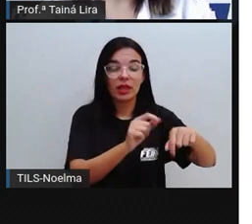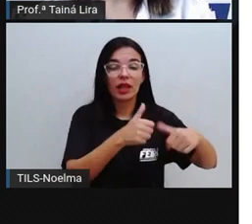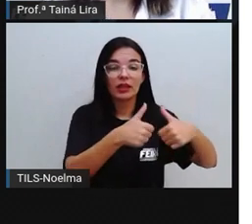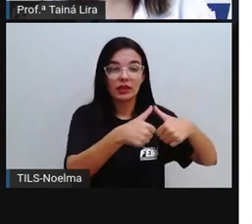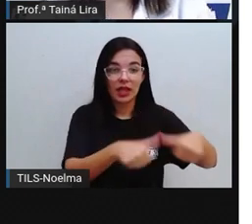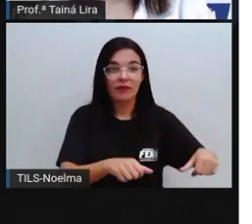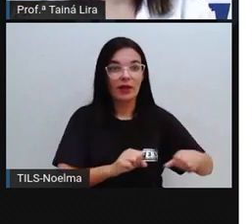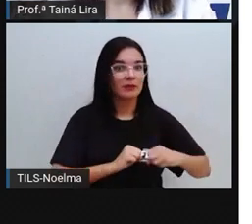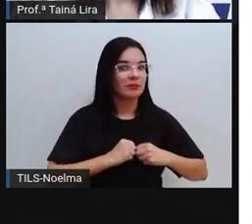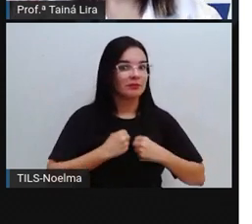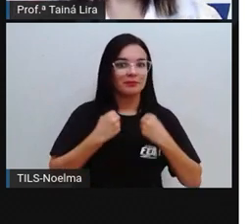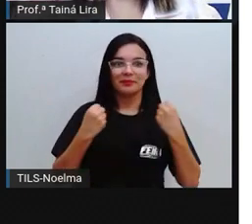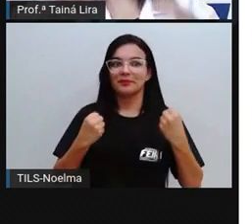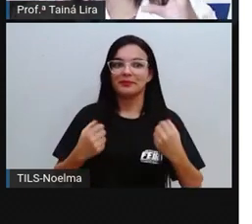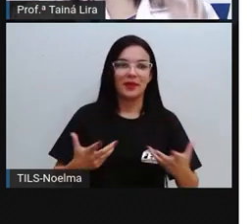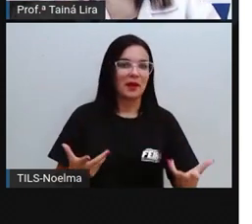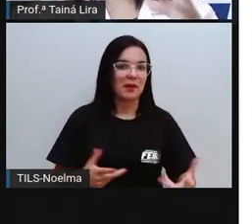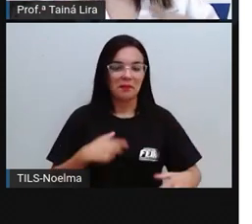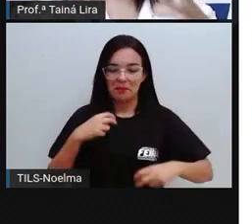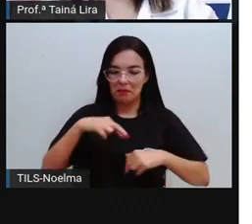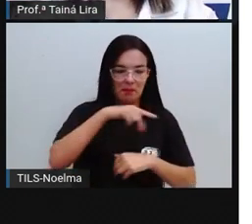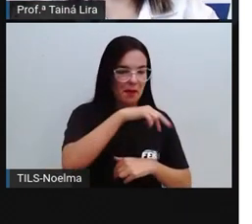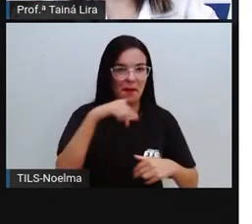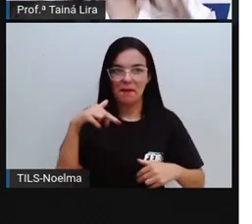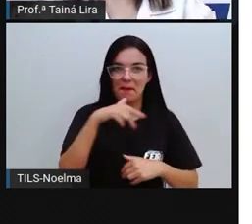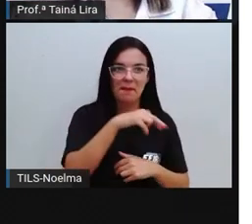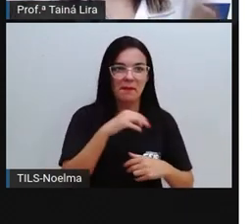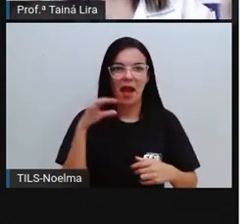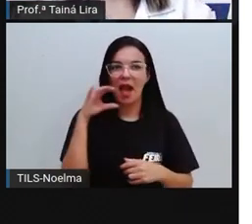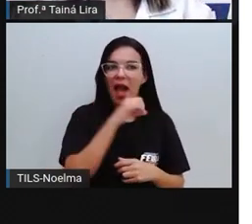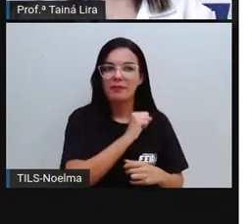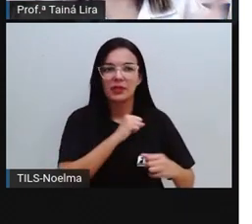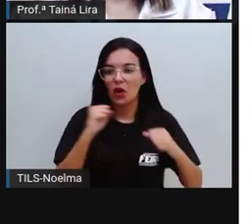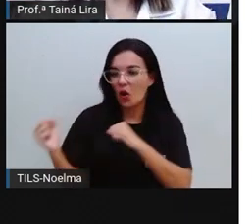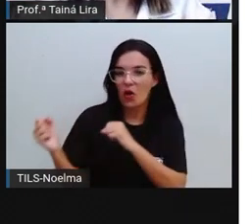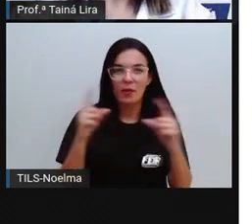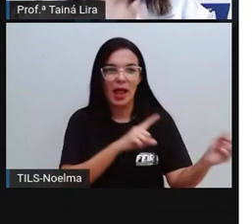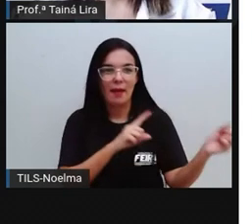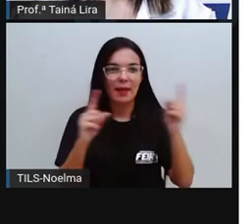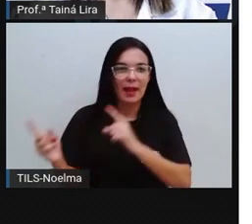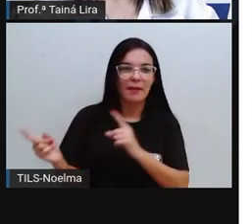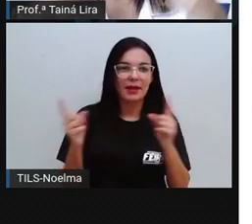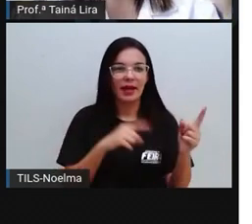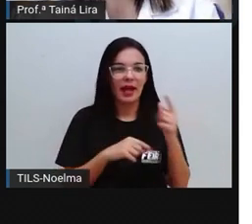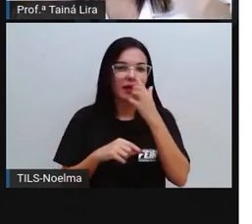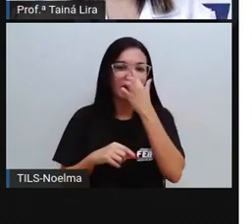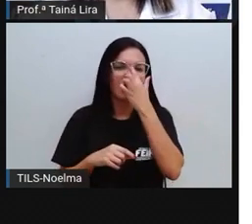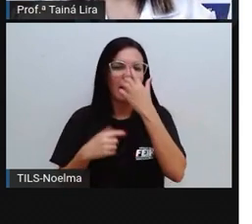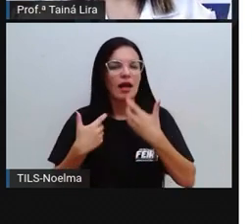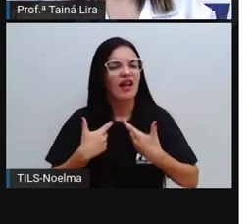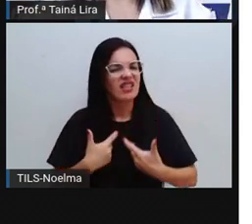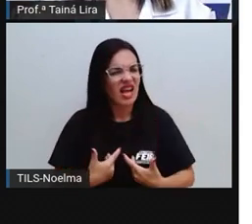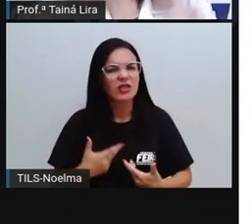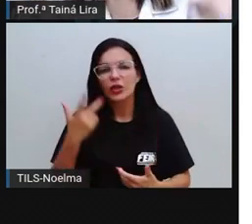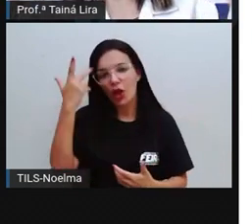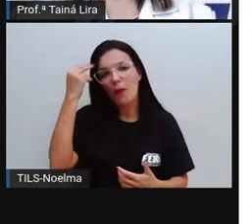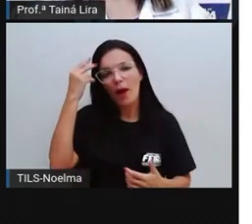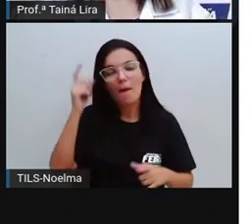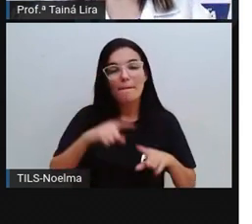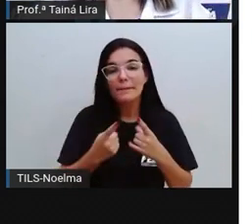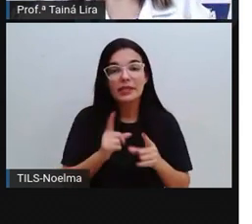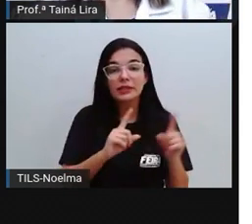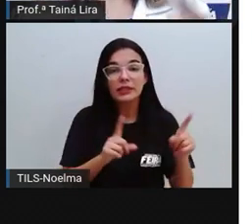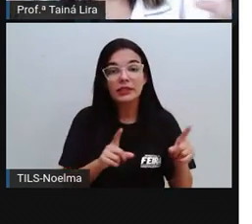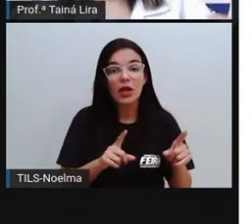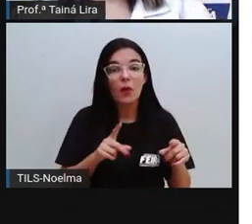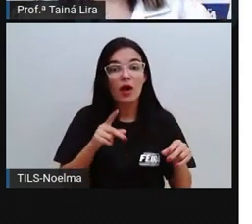bem dispostos. Ou seja, eles estavam jogando bastante, estavam correndo, tá? Tinha um cansaço normal, mas nada que